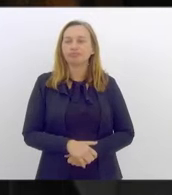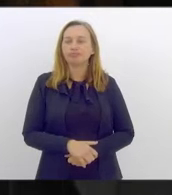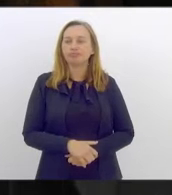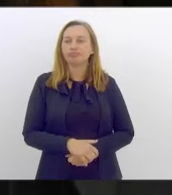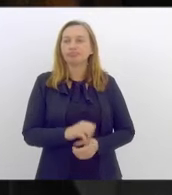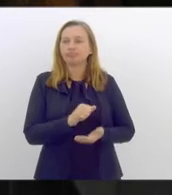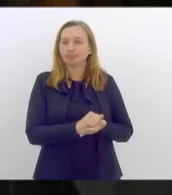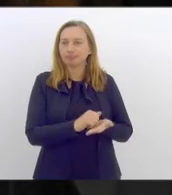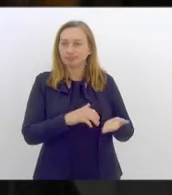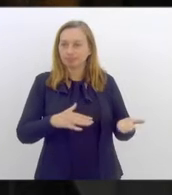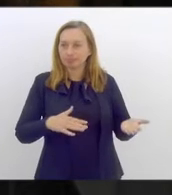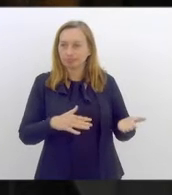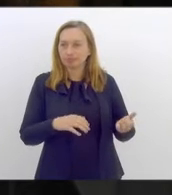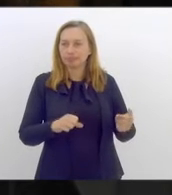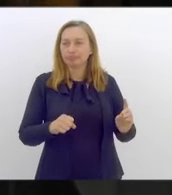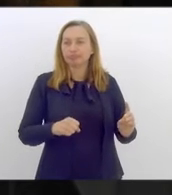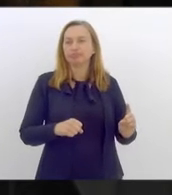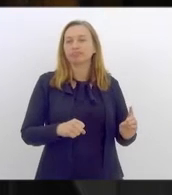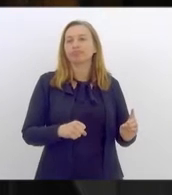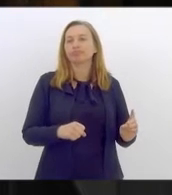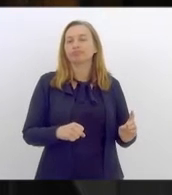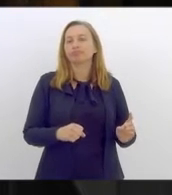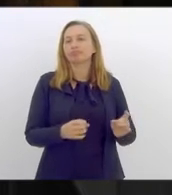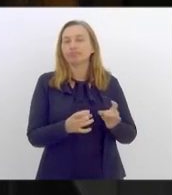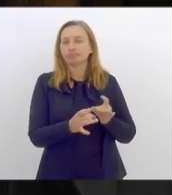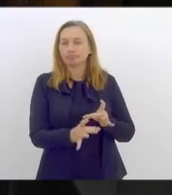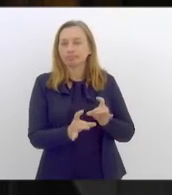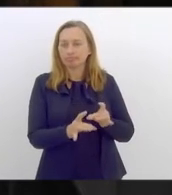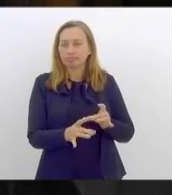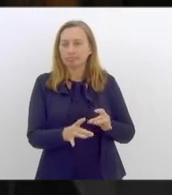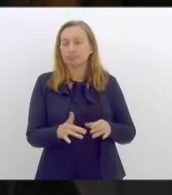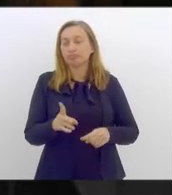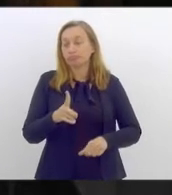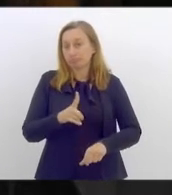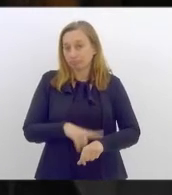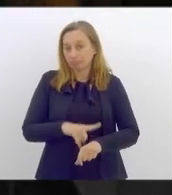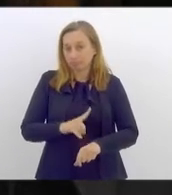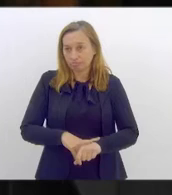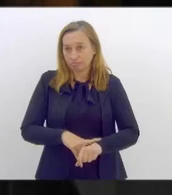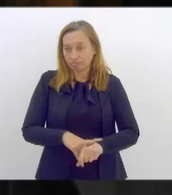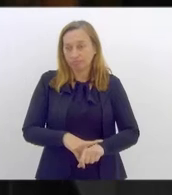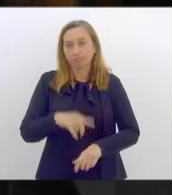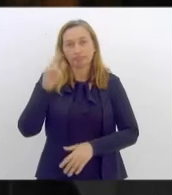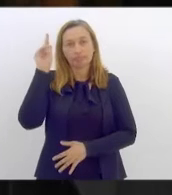comercial porque nesse momento histórico